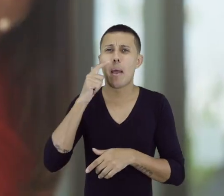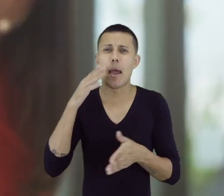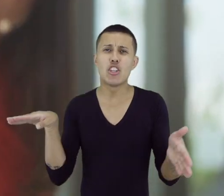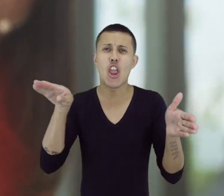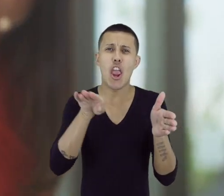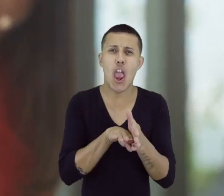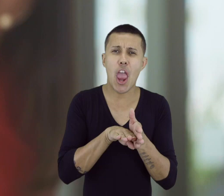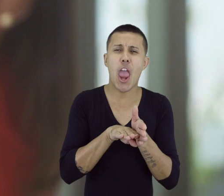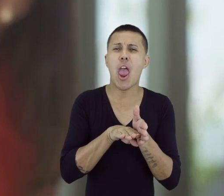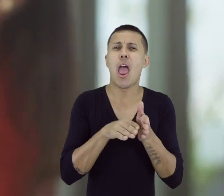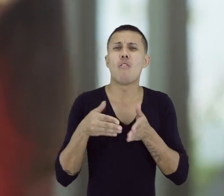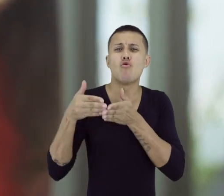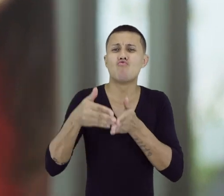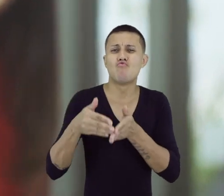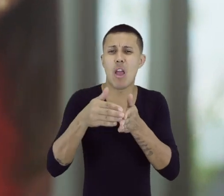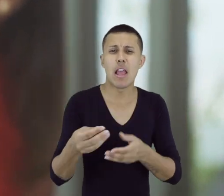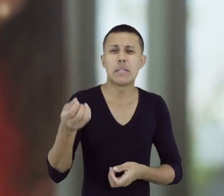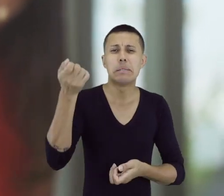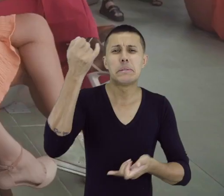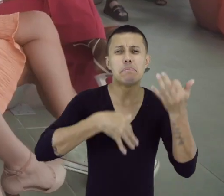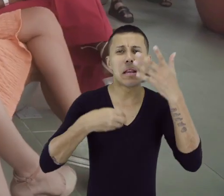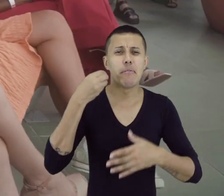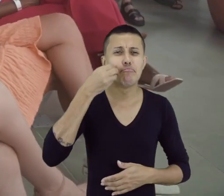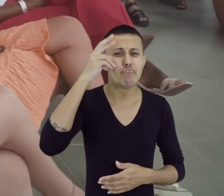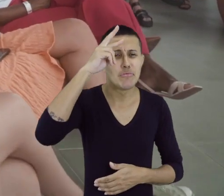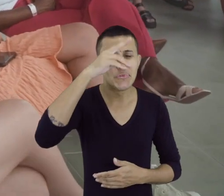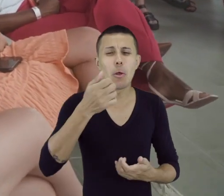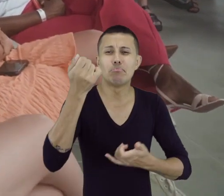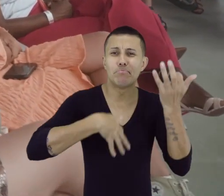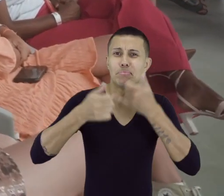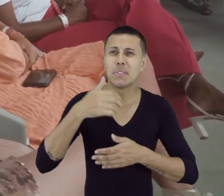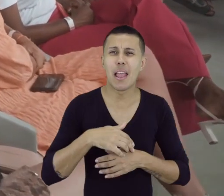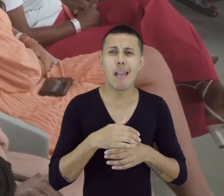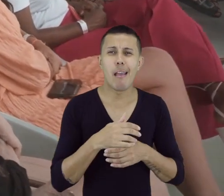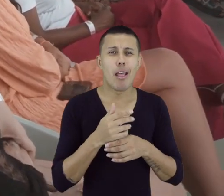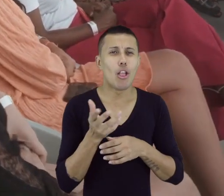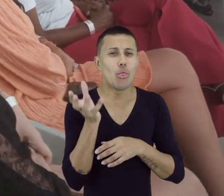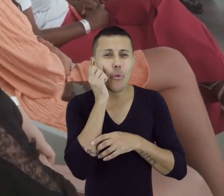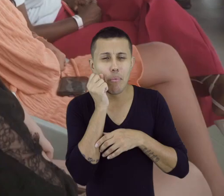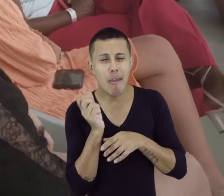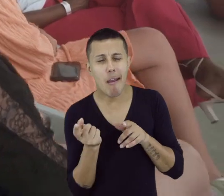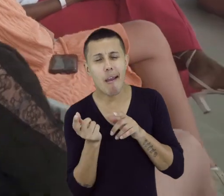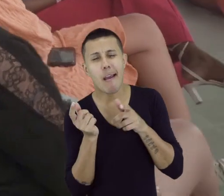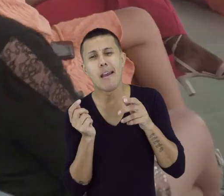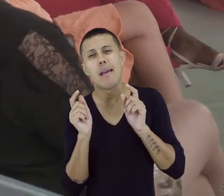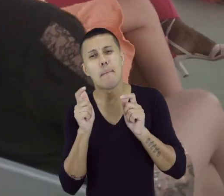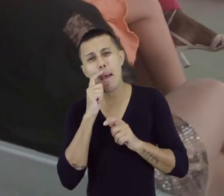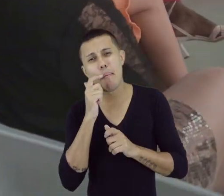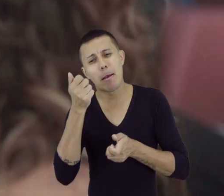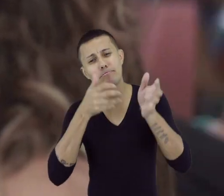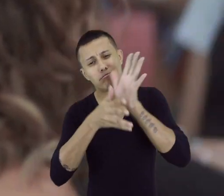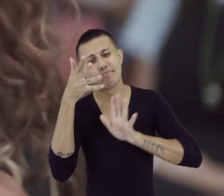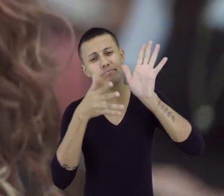ele trazia as histórias que ele tinha vivido. E aí, quando a gente estava... assim, na cama antes de dormir, né, meu pai contava